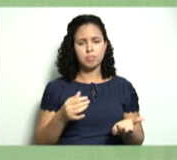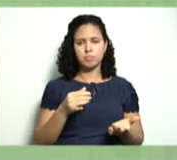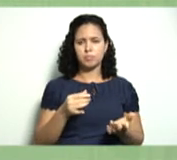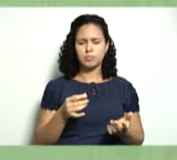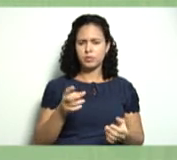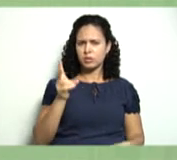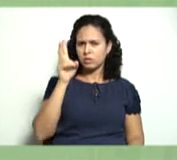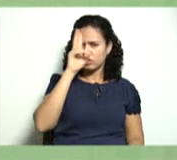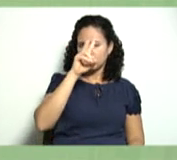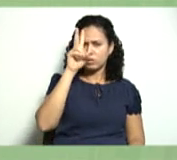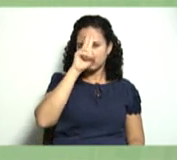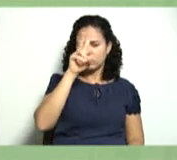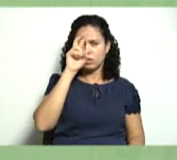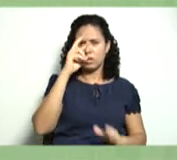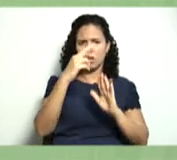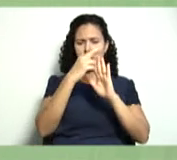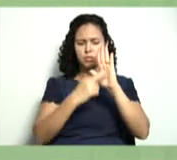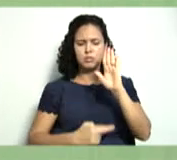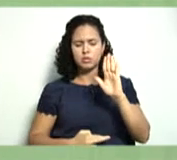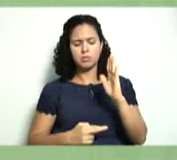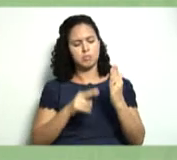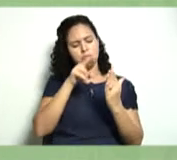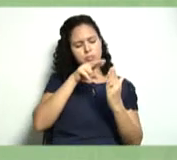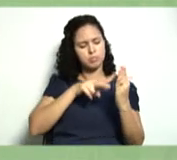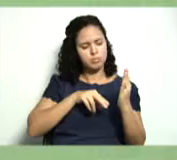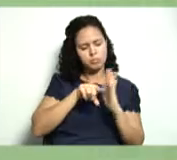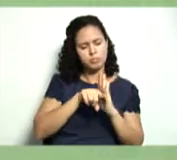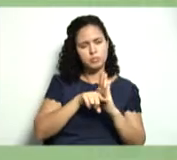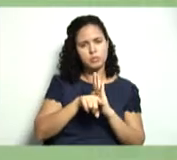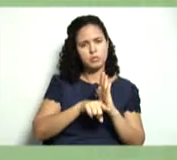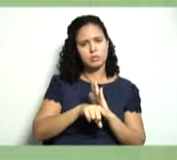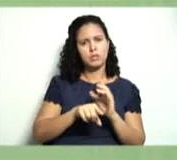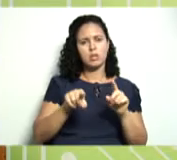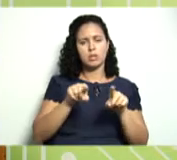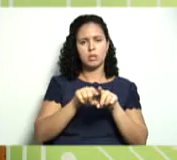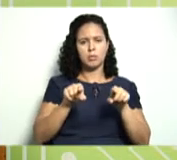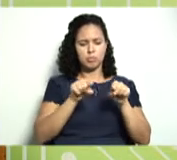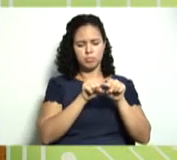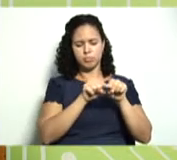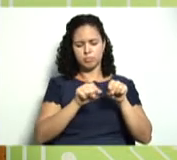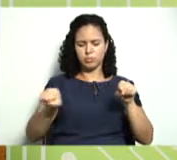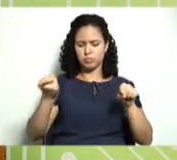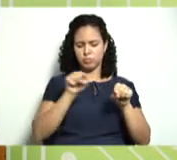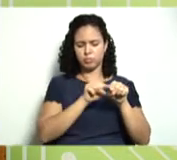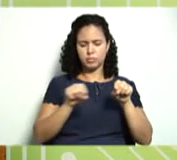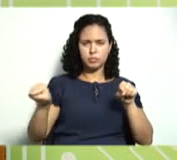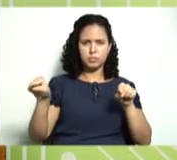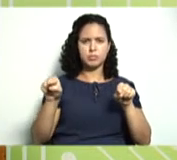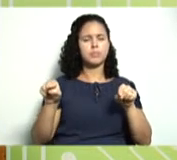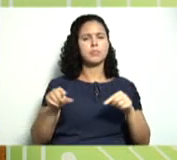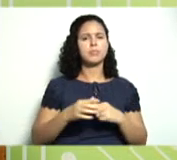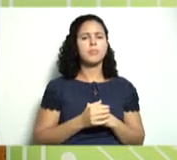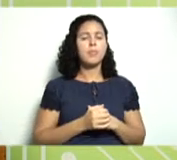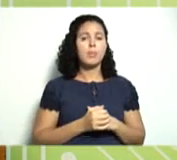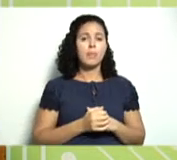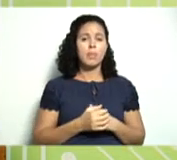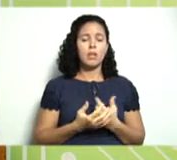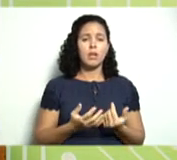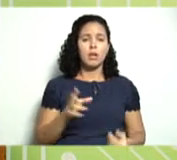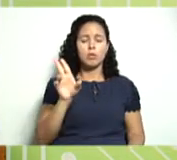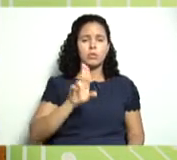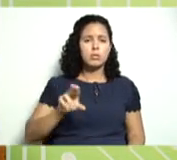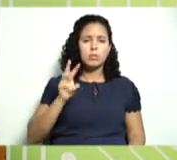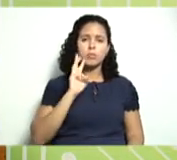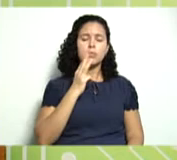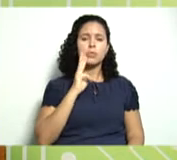fazer esse recurso é importante que você observar na hora que você for utilizar hoje algumas